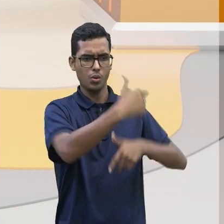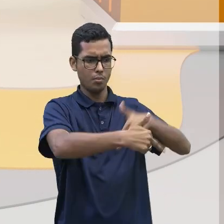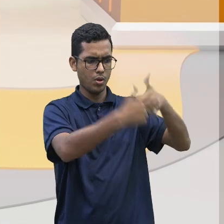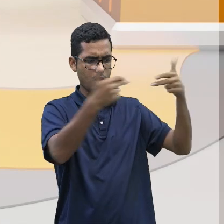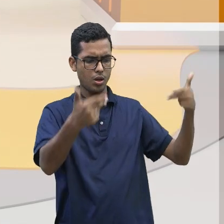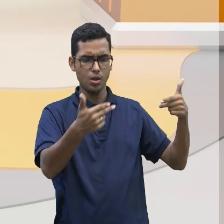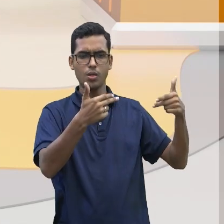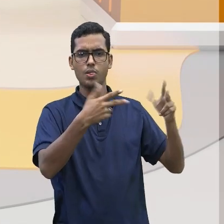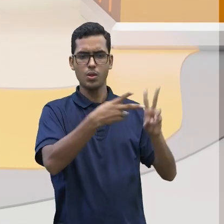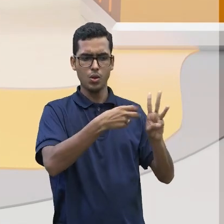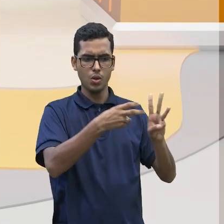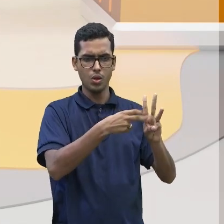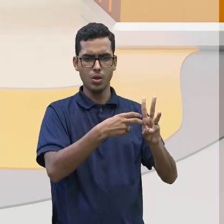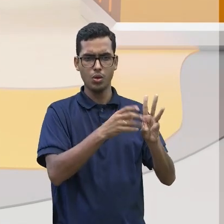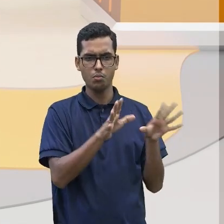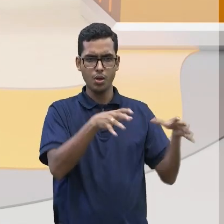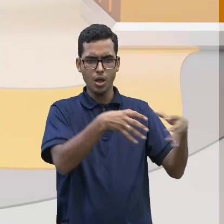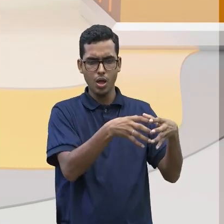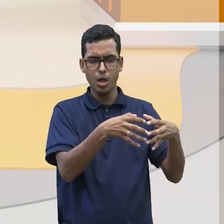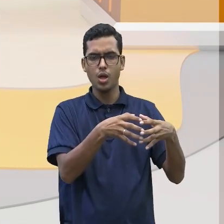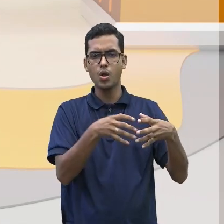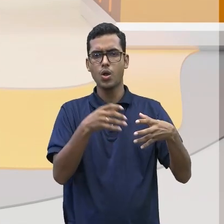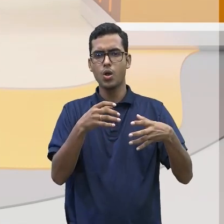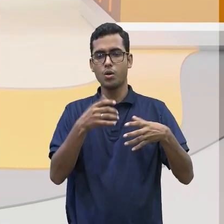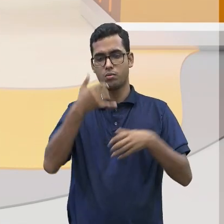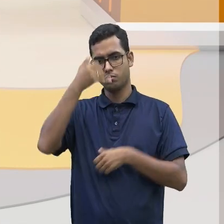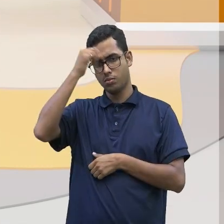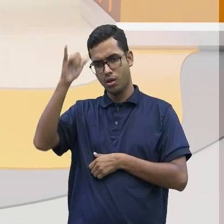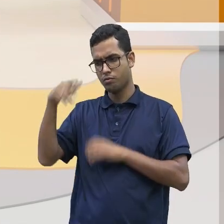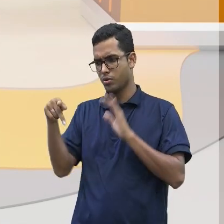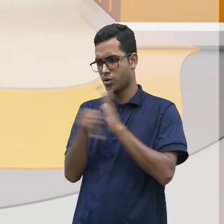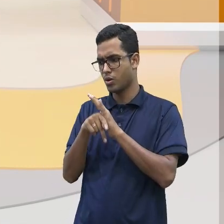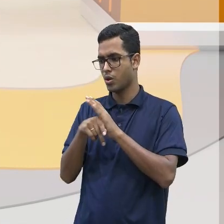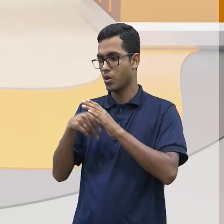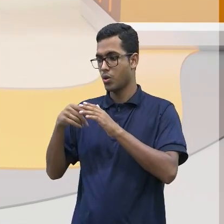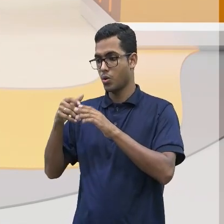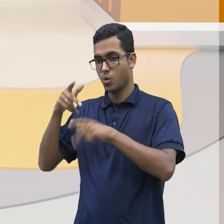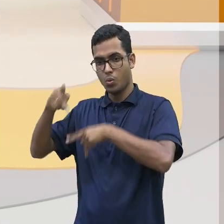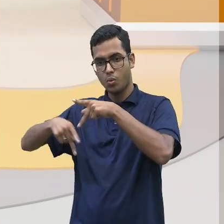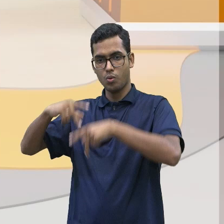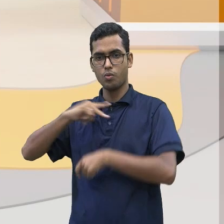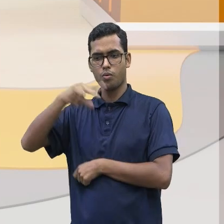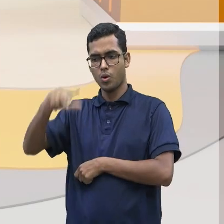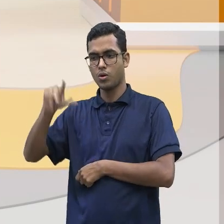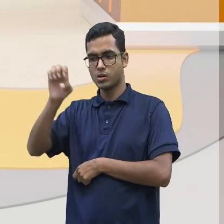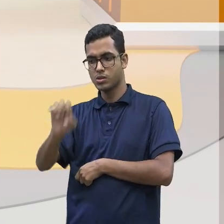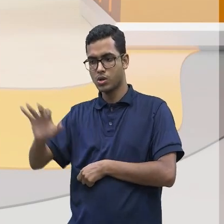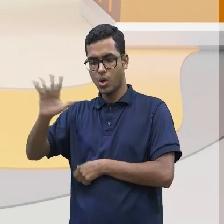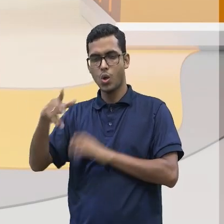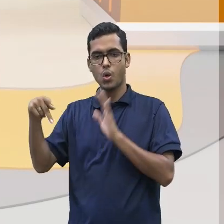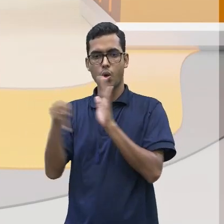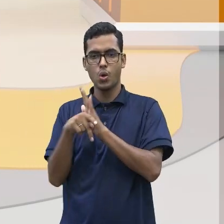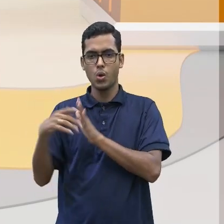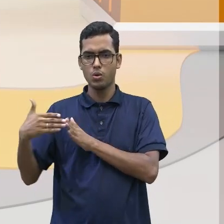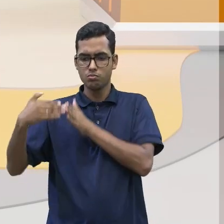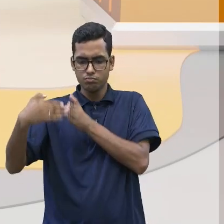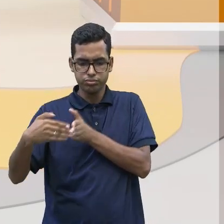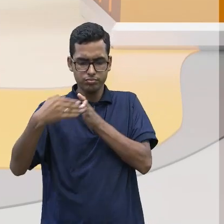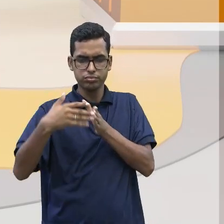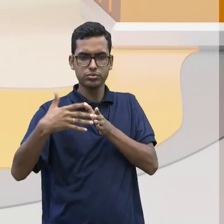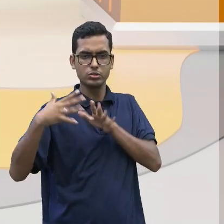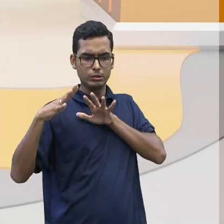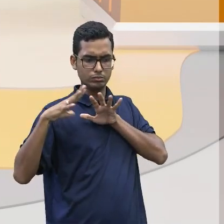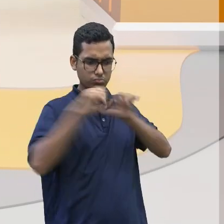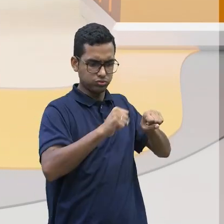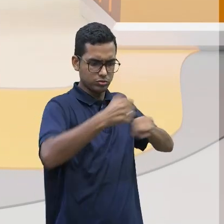etnias indígenas para combater a presença dos europeus em sua região. Até porque quando os europeus chegaram ao